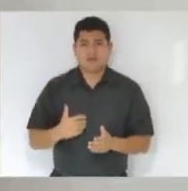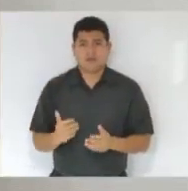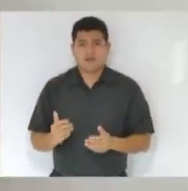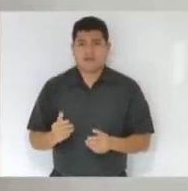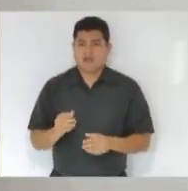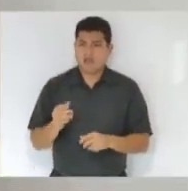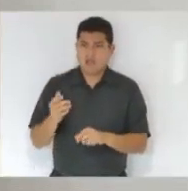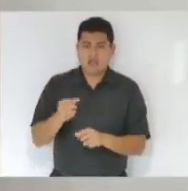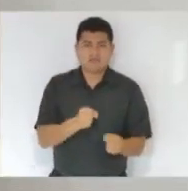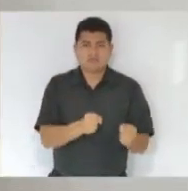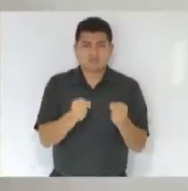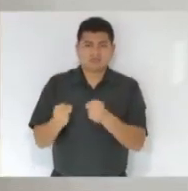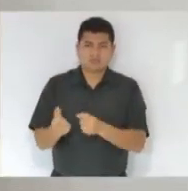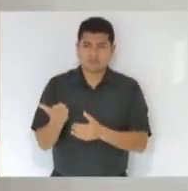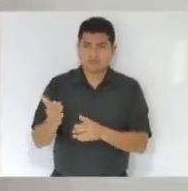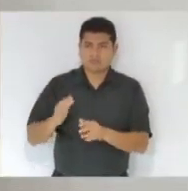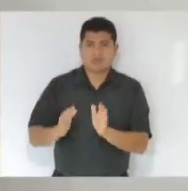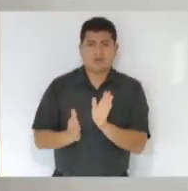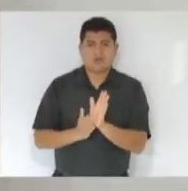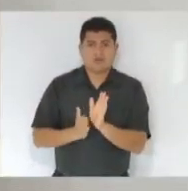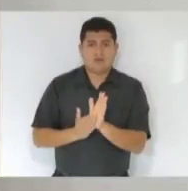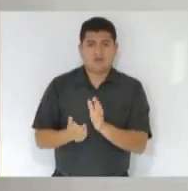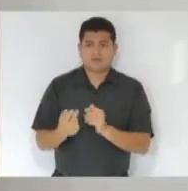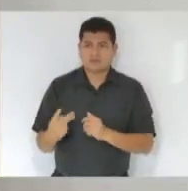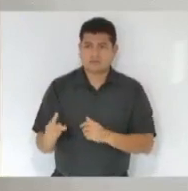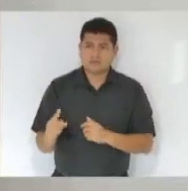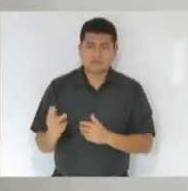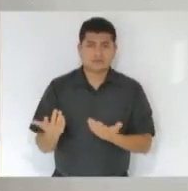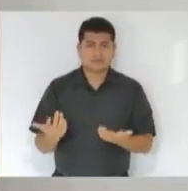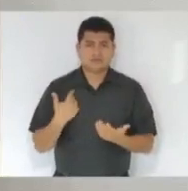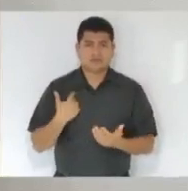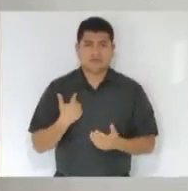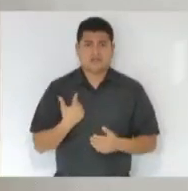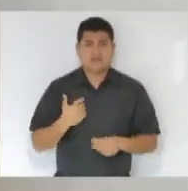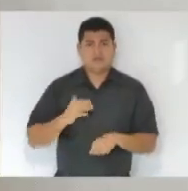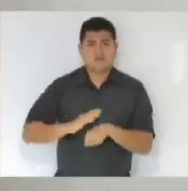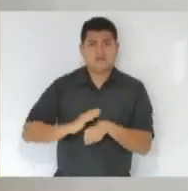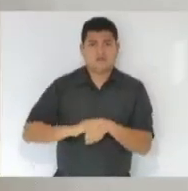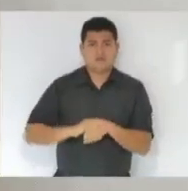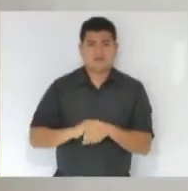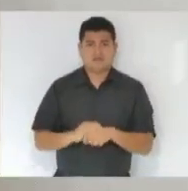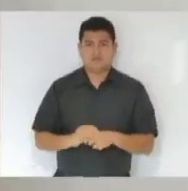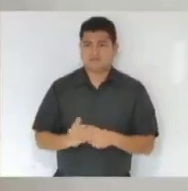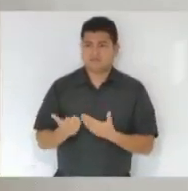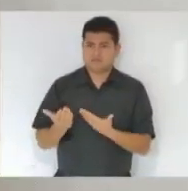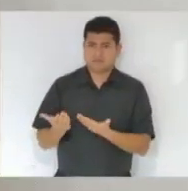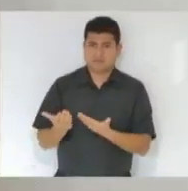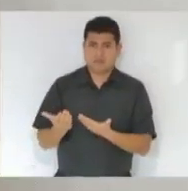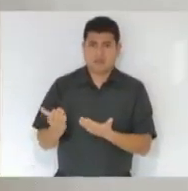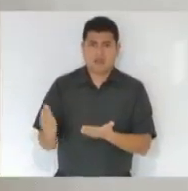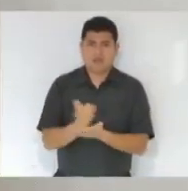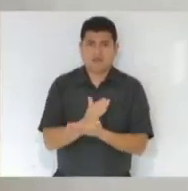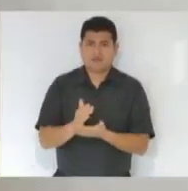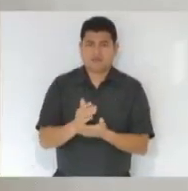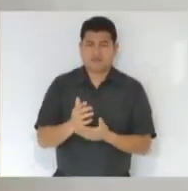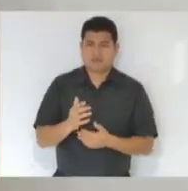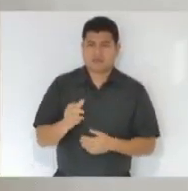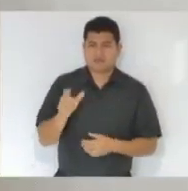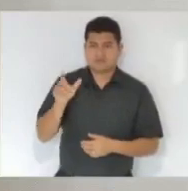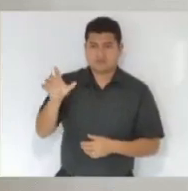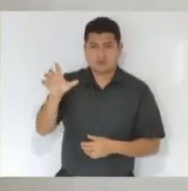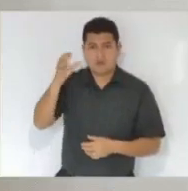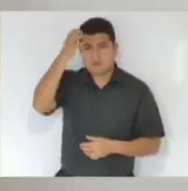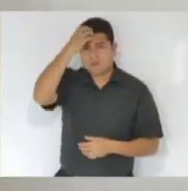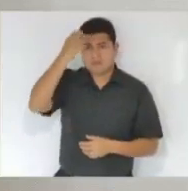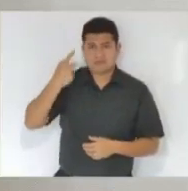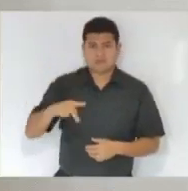agente em cima do empreendedor, possuir sempre a presunção e defender a presunção de inocência da sociedade.